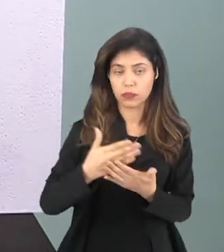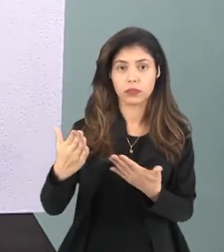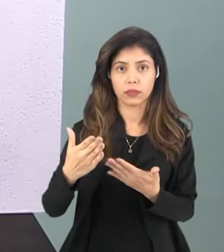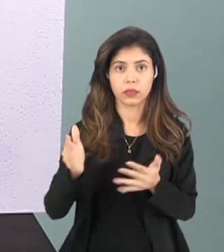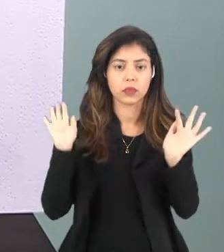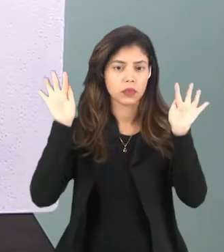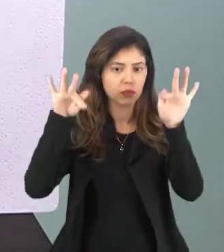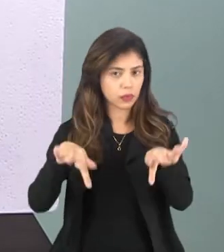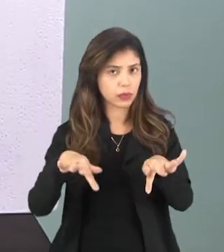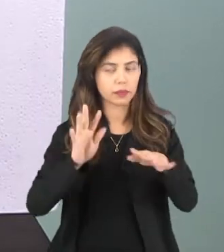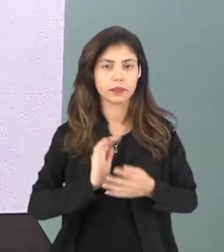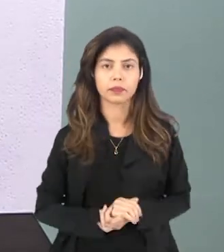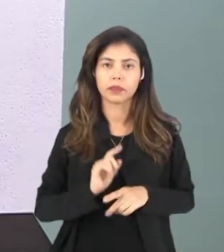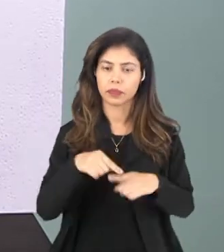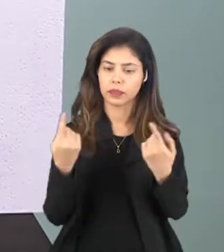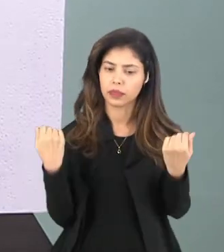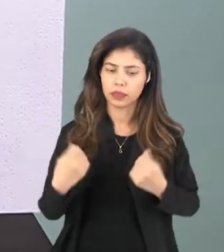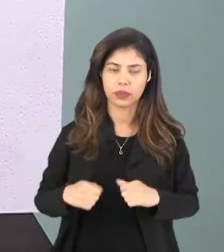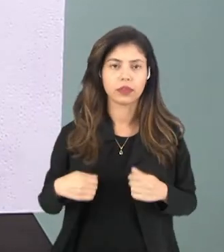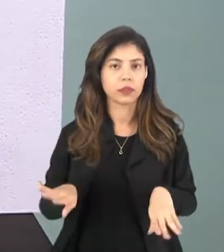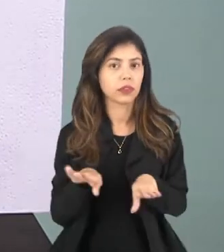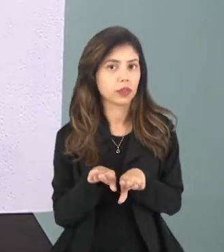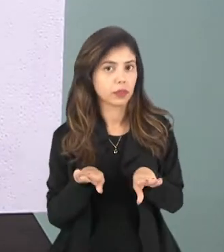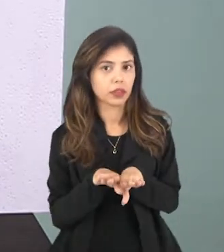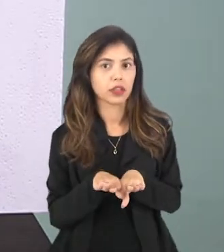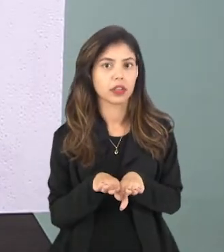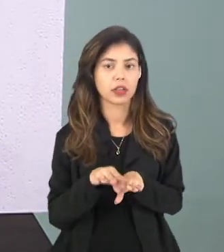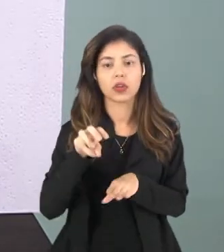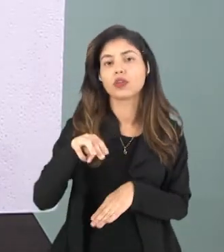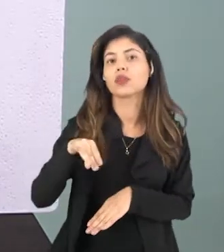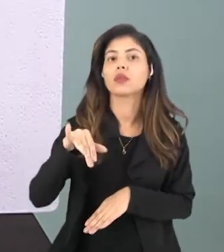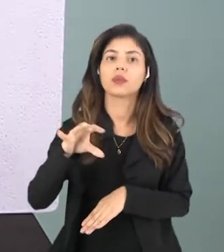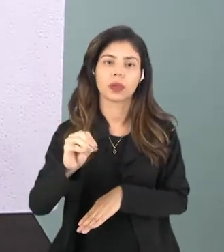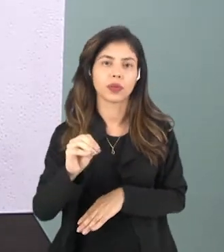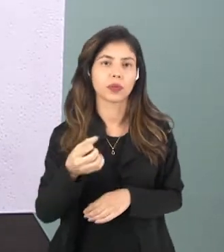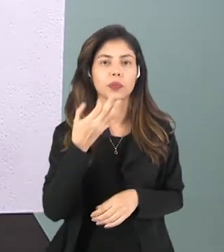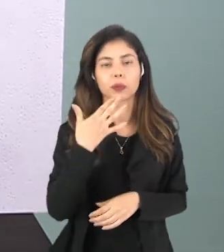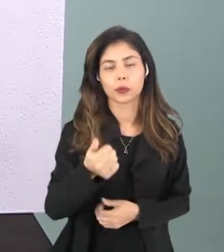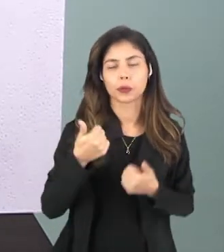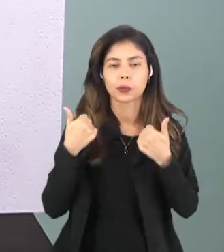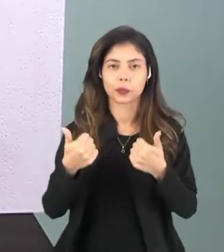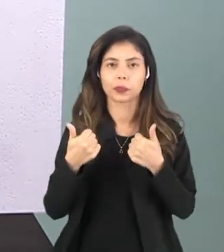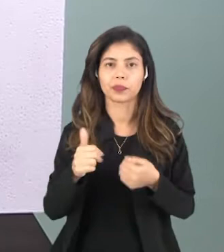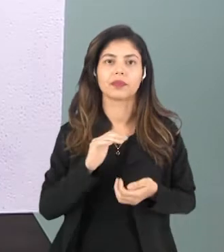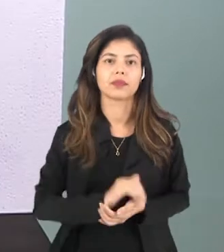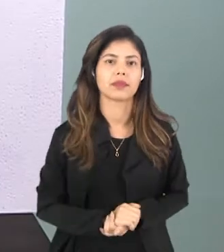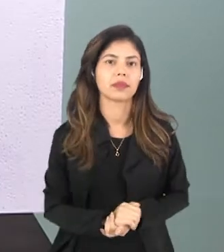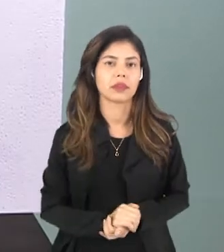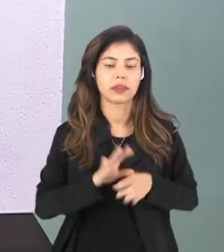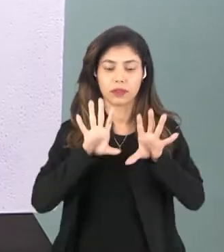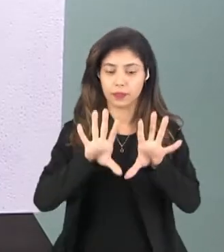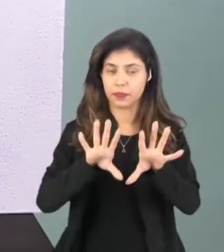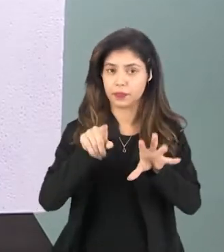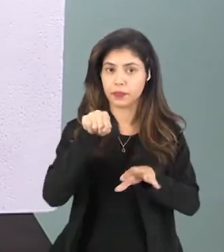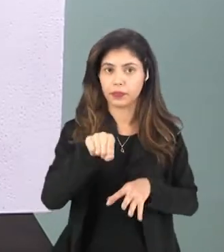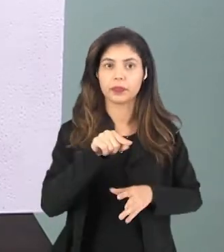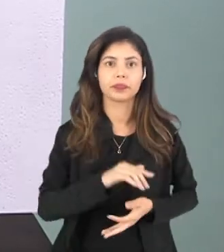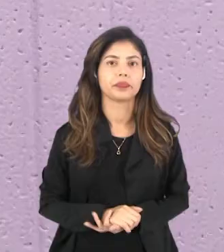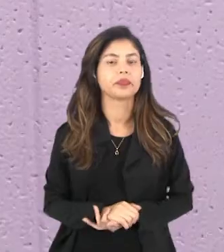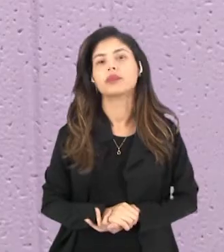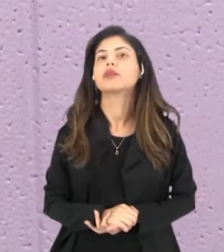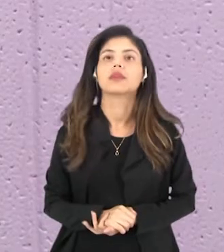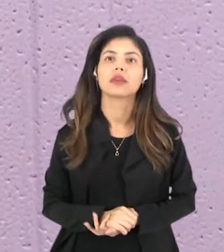começo e o fim nós precisamos também do Meio muito bem vou colocar